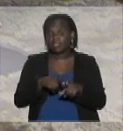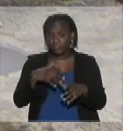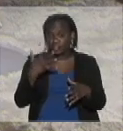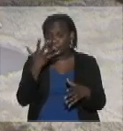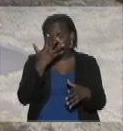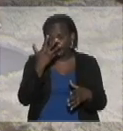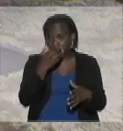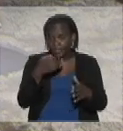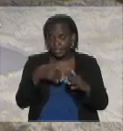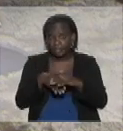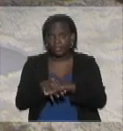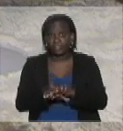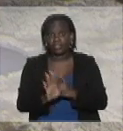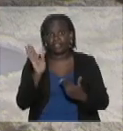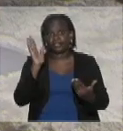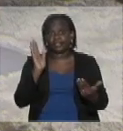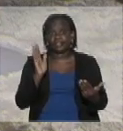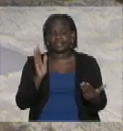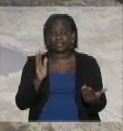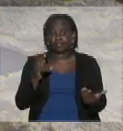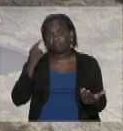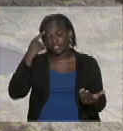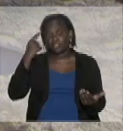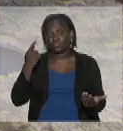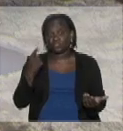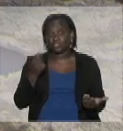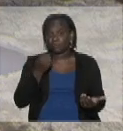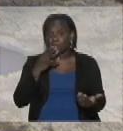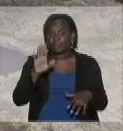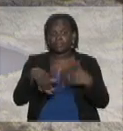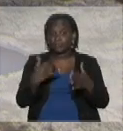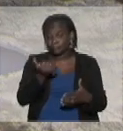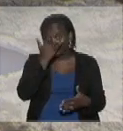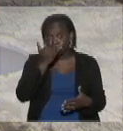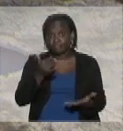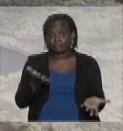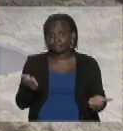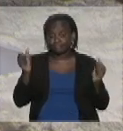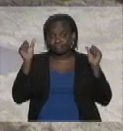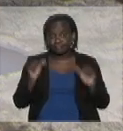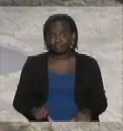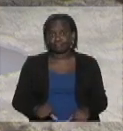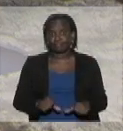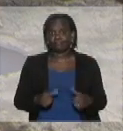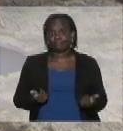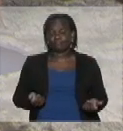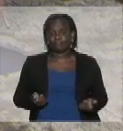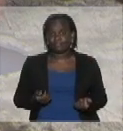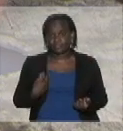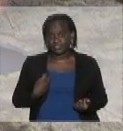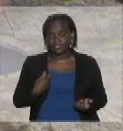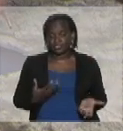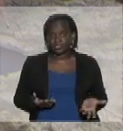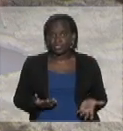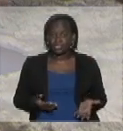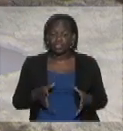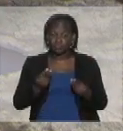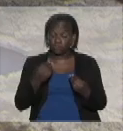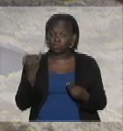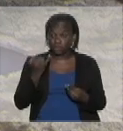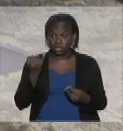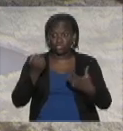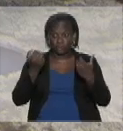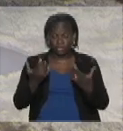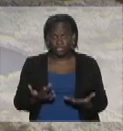também foram envolvidos por esse clima todo e acabaram chegando num ponto crítico da vida. Isso é muito importante,